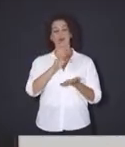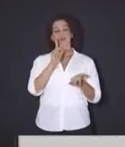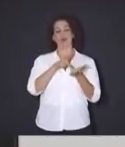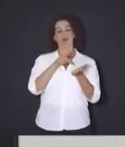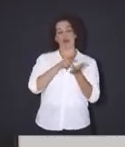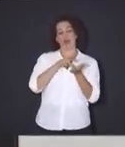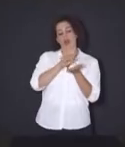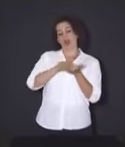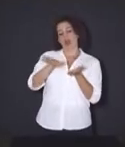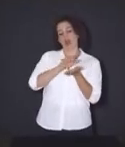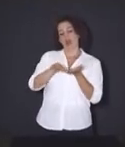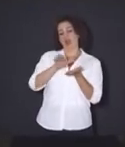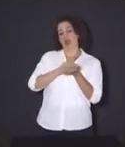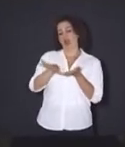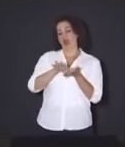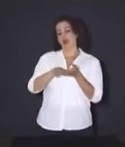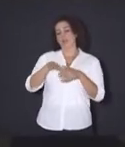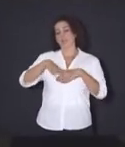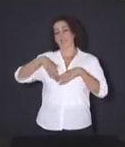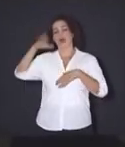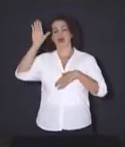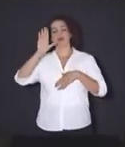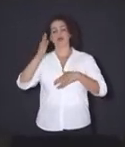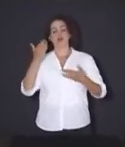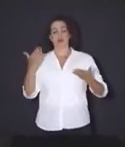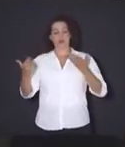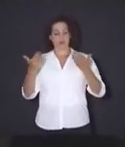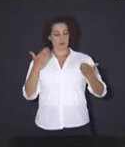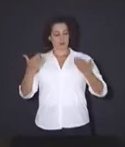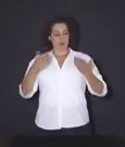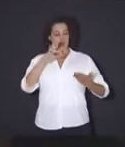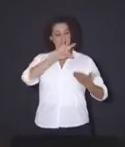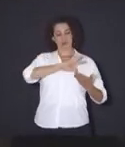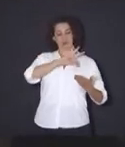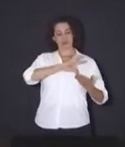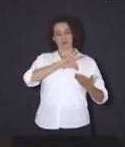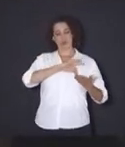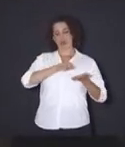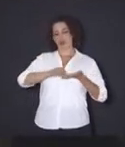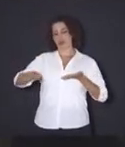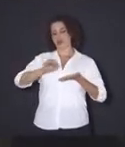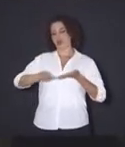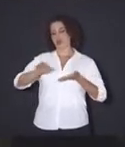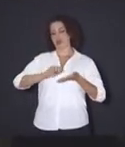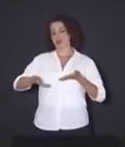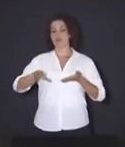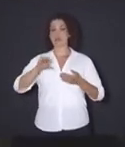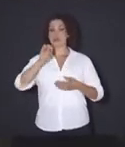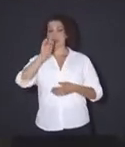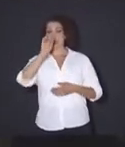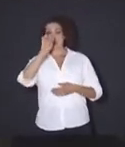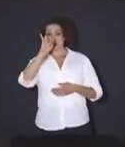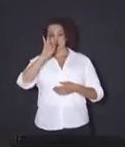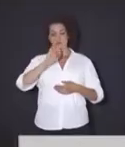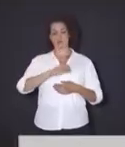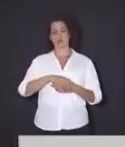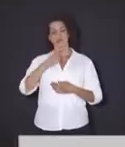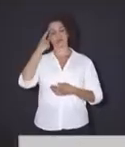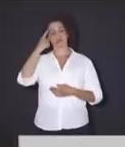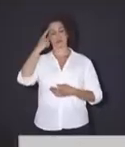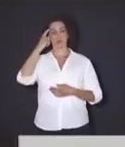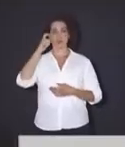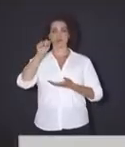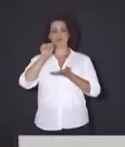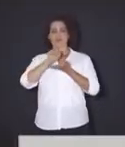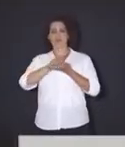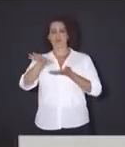que que a gente é recebe mensalmente digamos assim mas se a gente for levar em consideração que esses gastos a gente realize